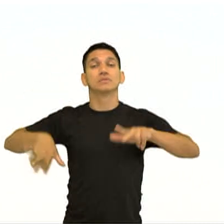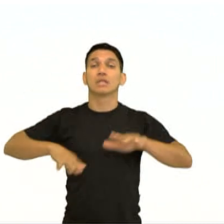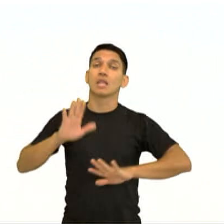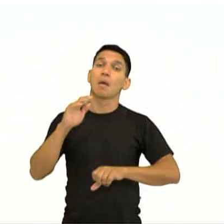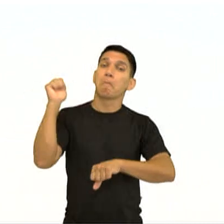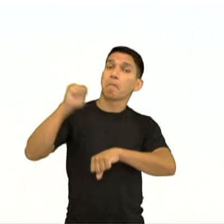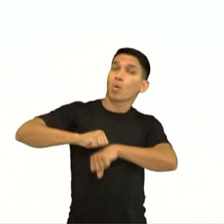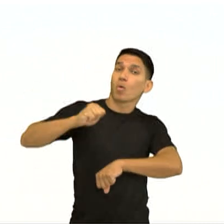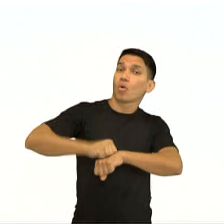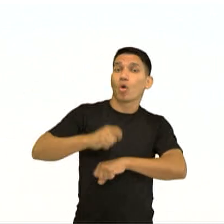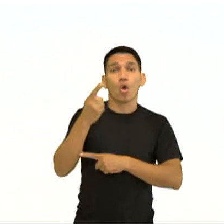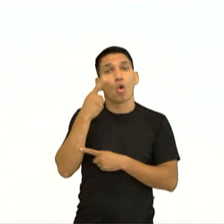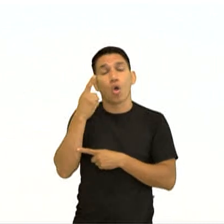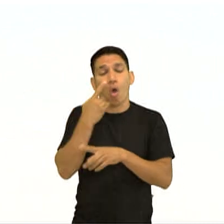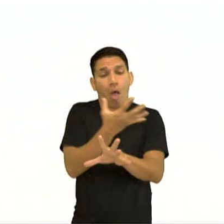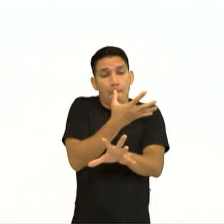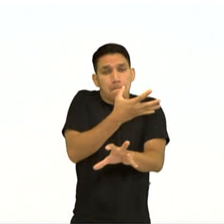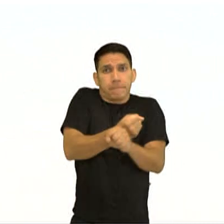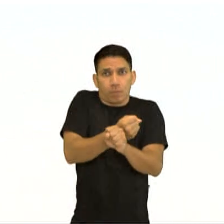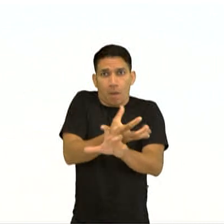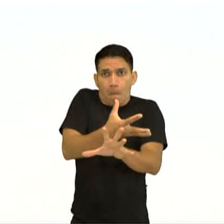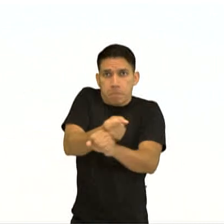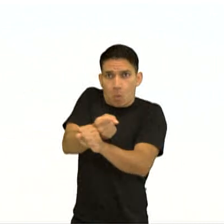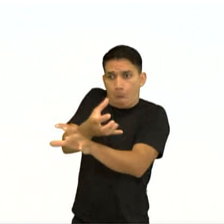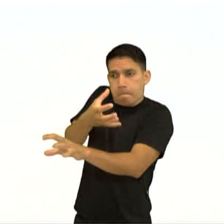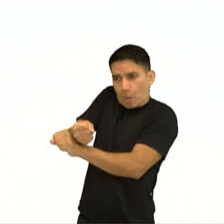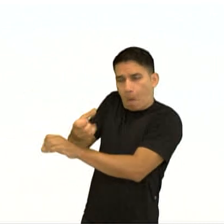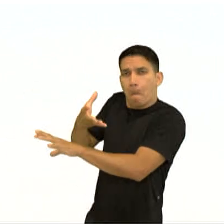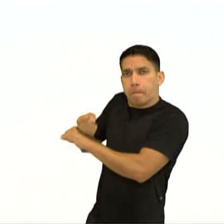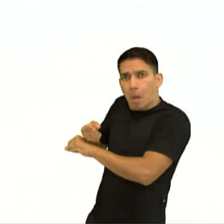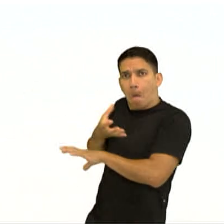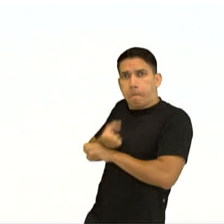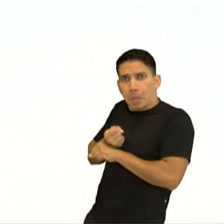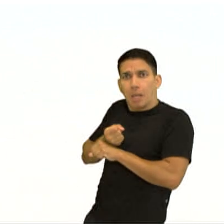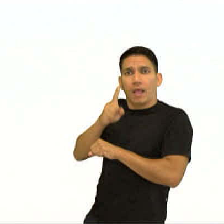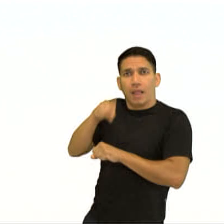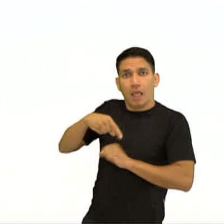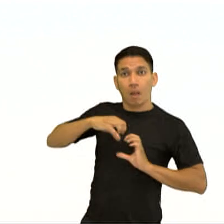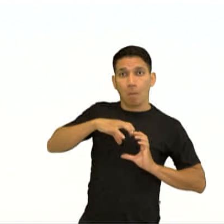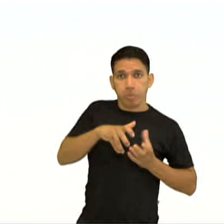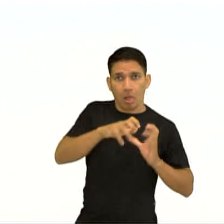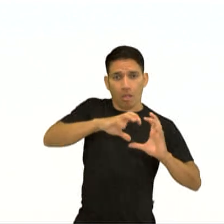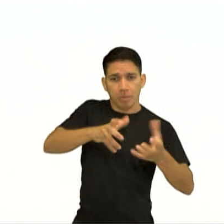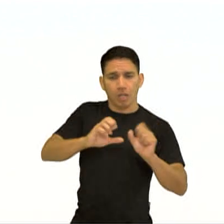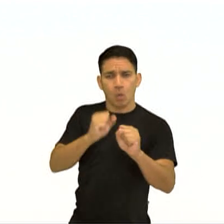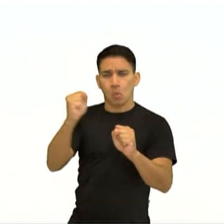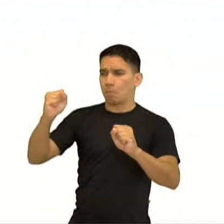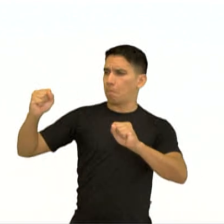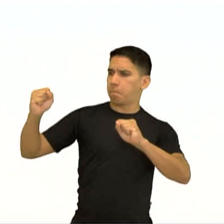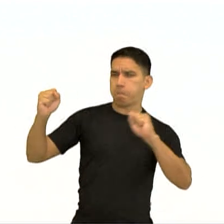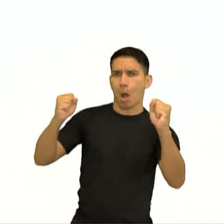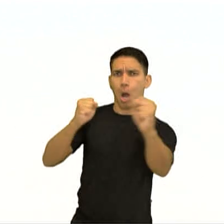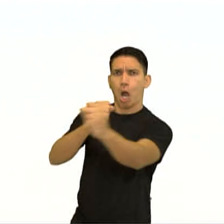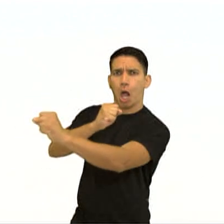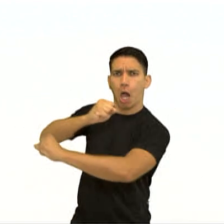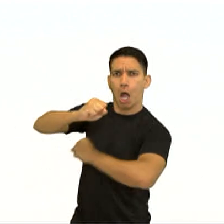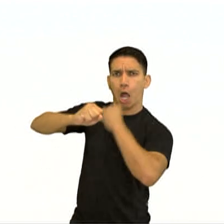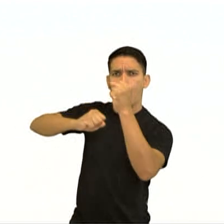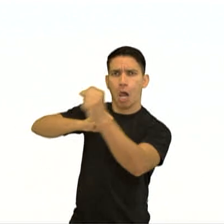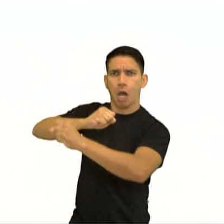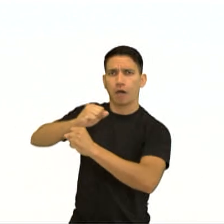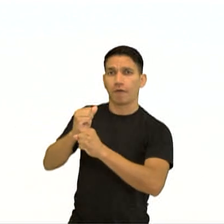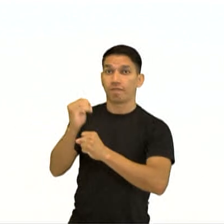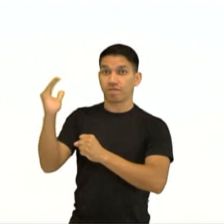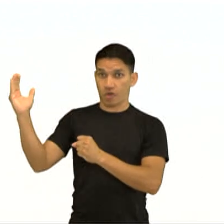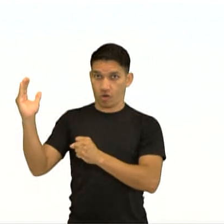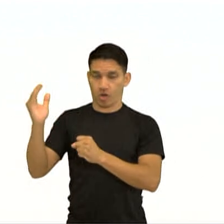condensaram-se. Então houve a condensação nos planetas que estão localizados nas áreas mais externas do sistema solar.